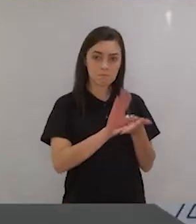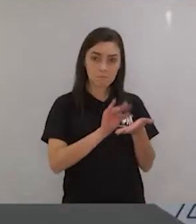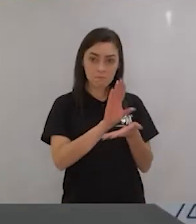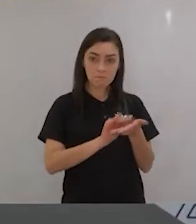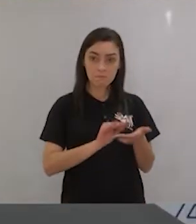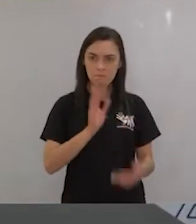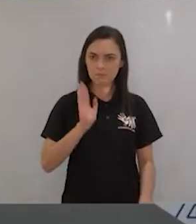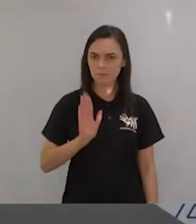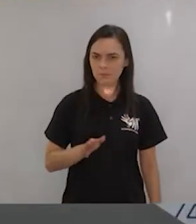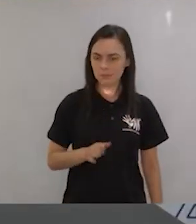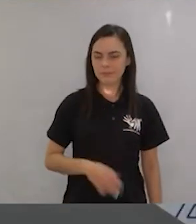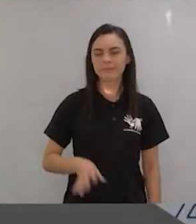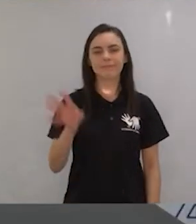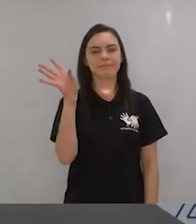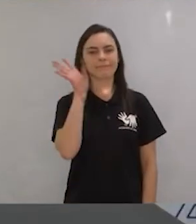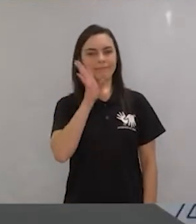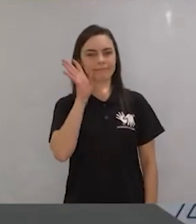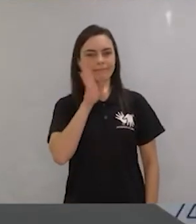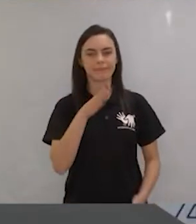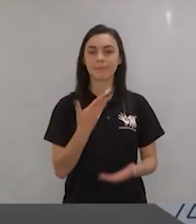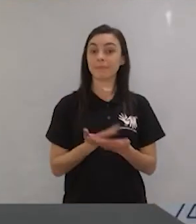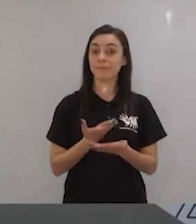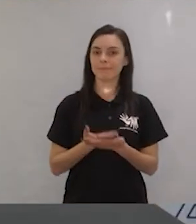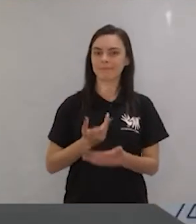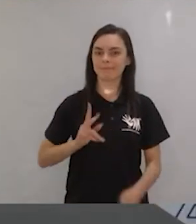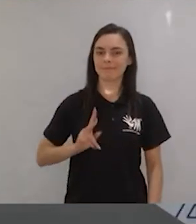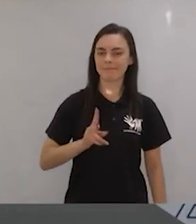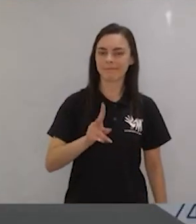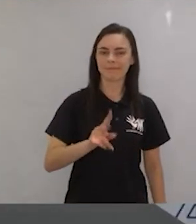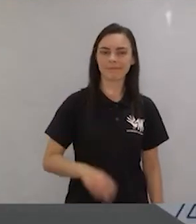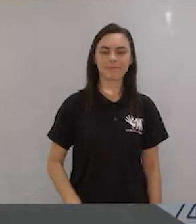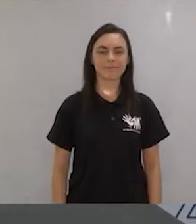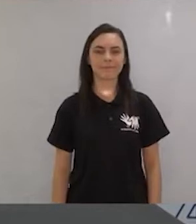Fizeram o registro? Bacana! Então vamos continuar nossa aula de hoje.